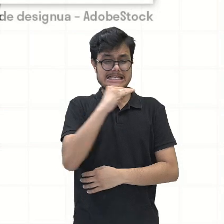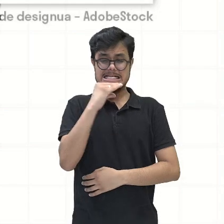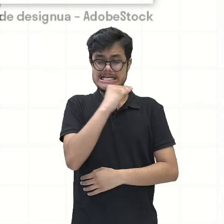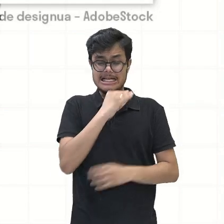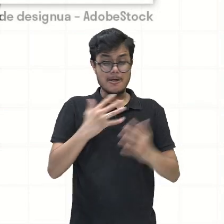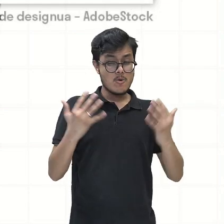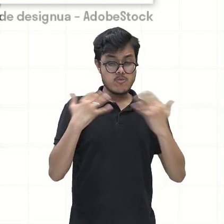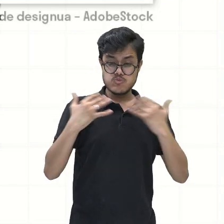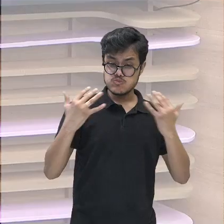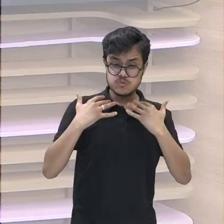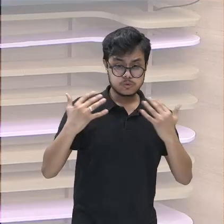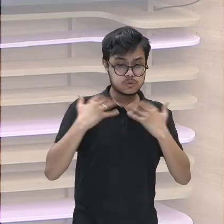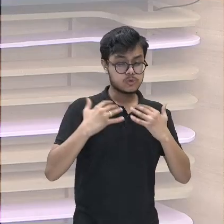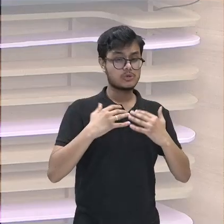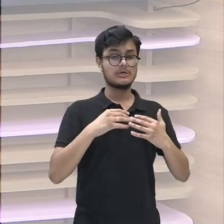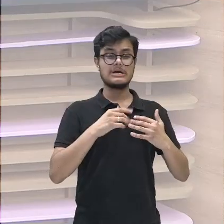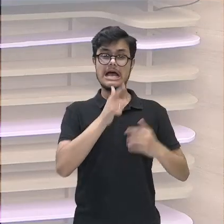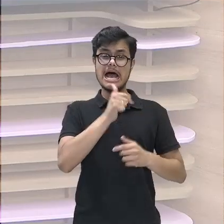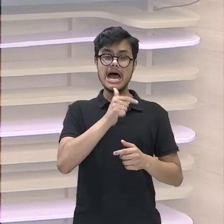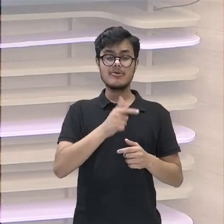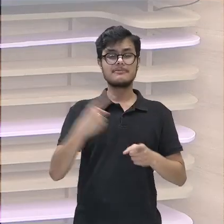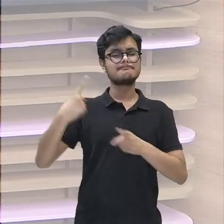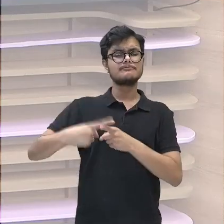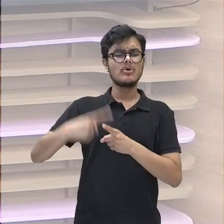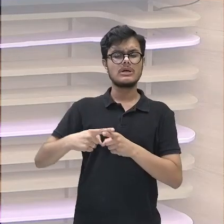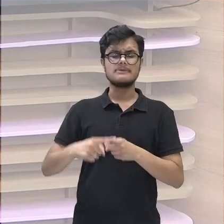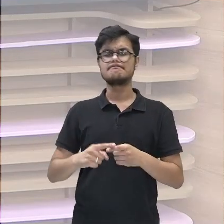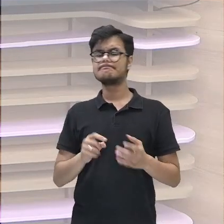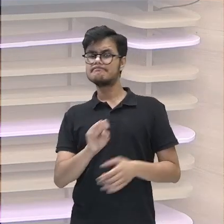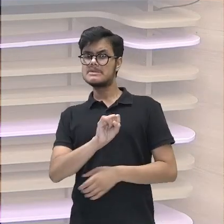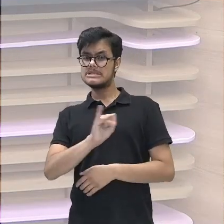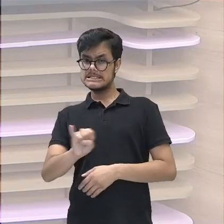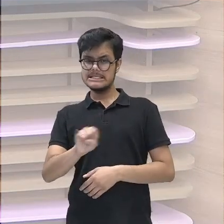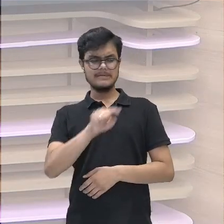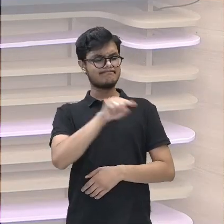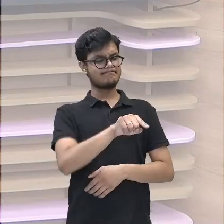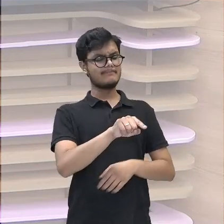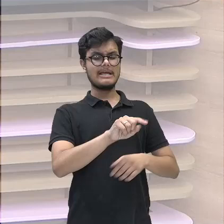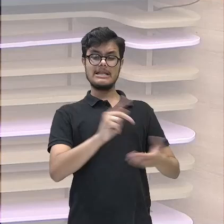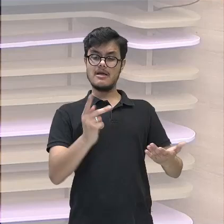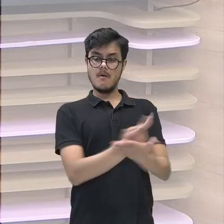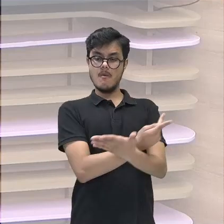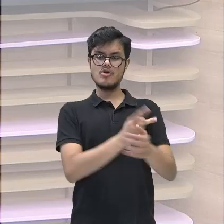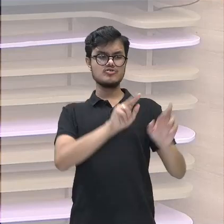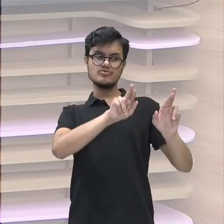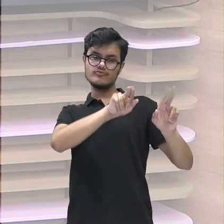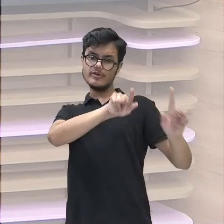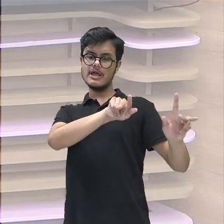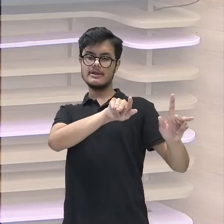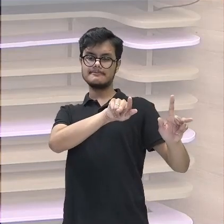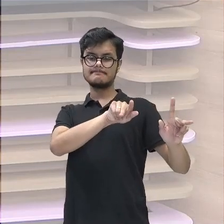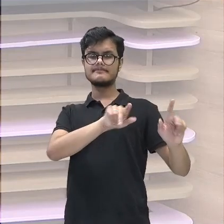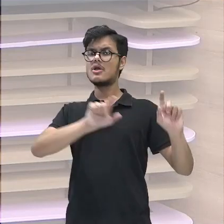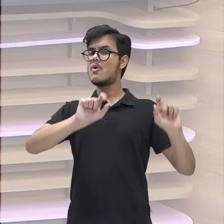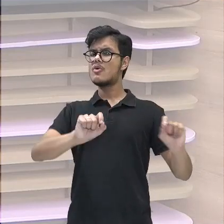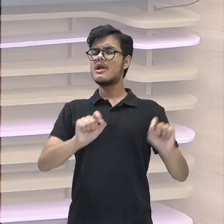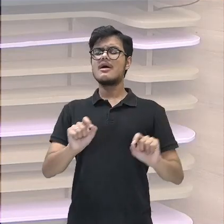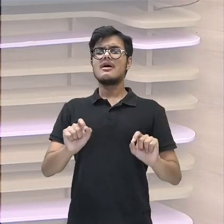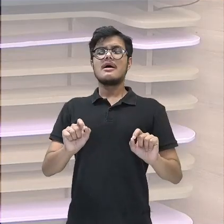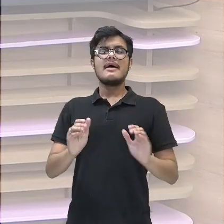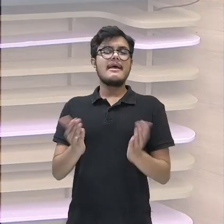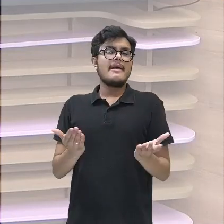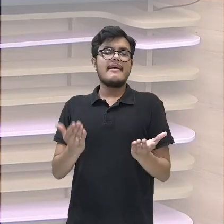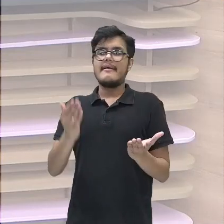né? Elas vão ficar muito quentes. Por quê? Já que ele é um fenômeno anormal, precisamos entender o que é o normal,